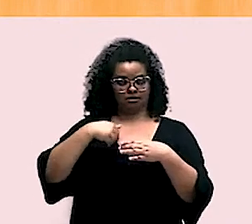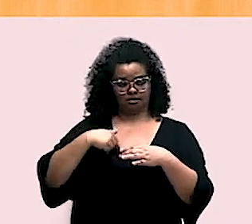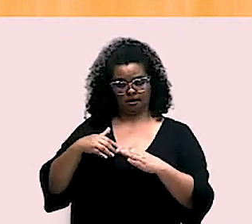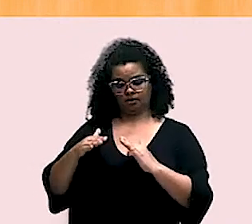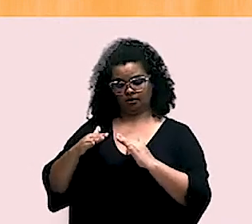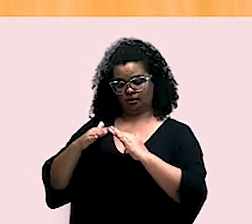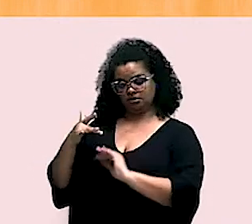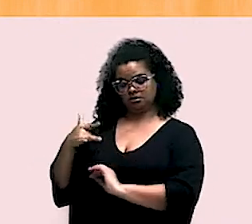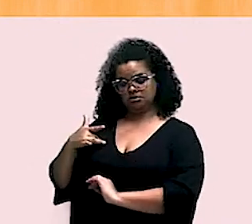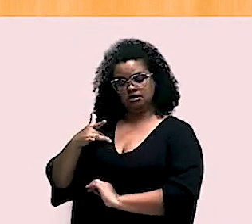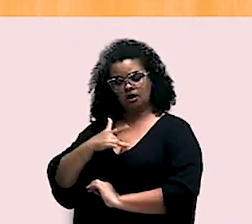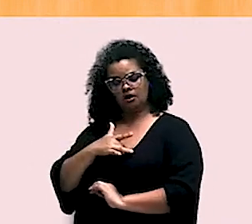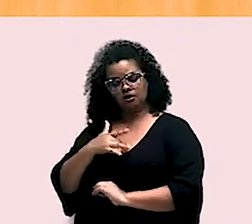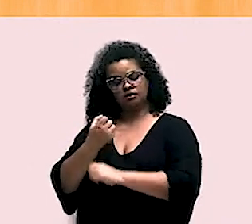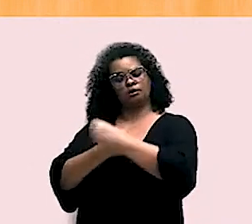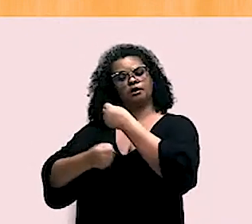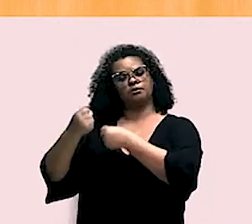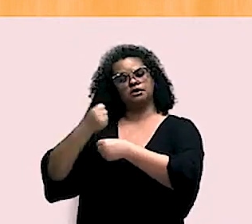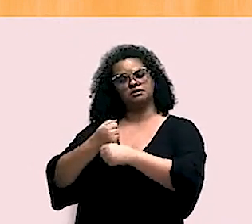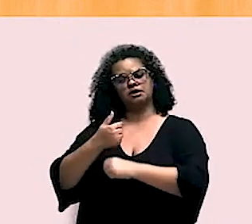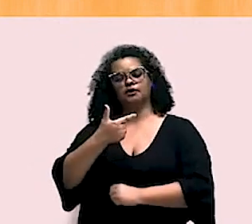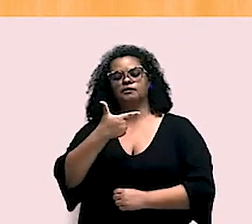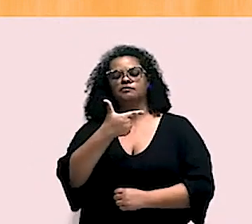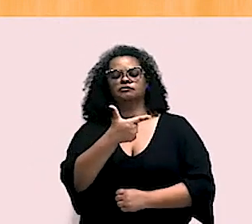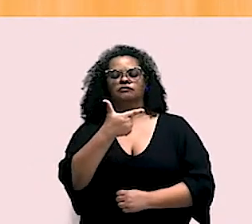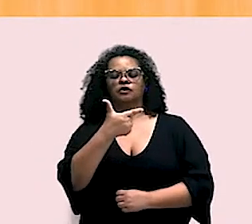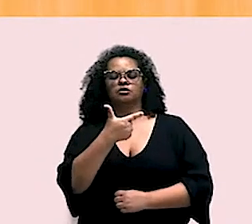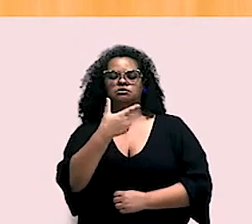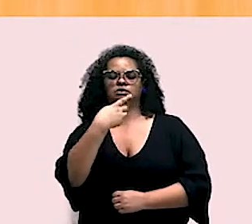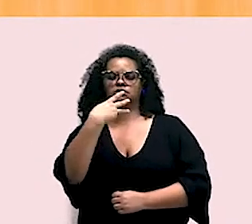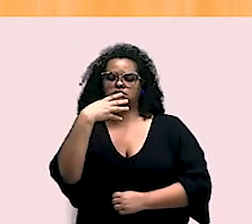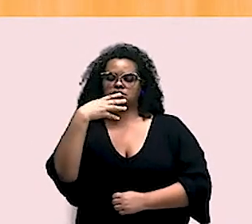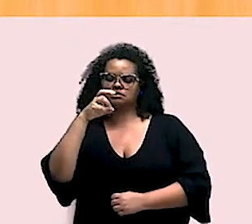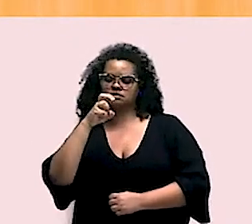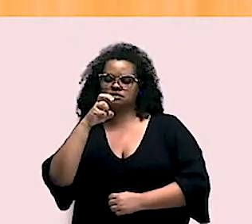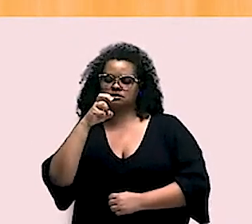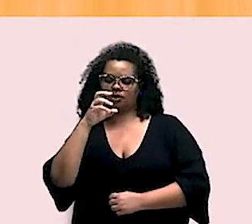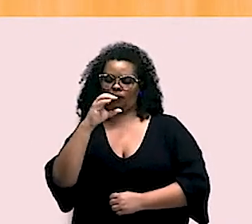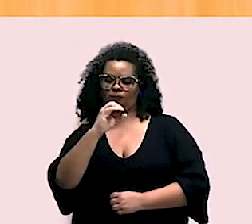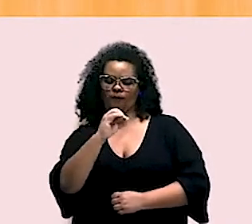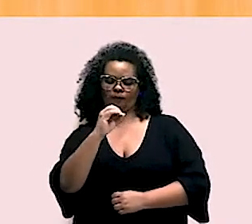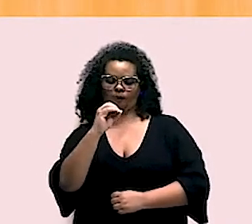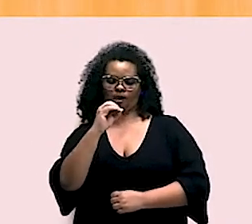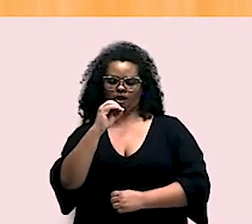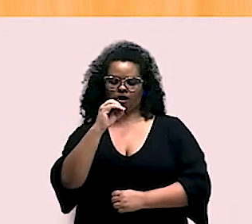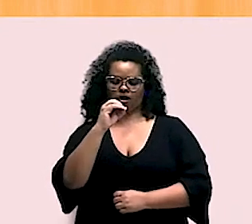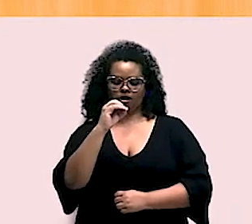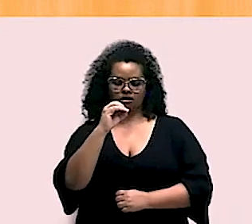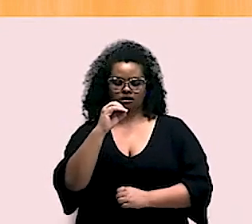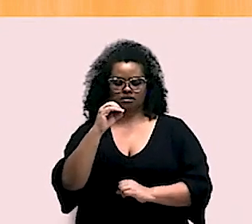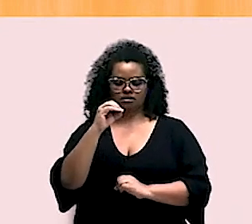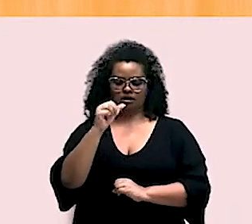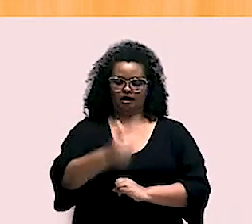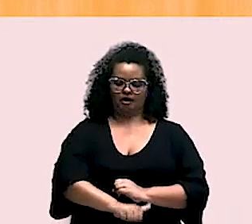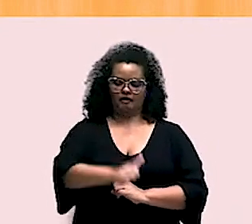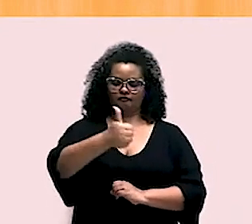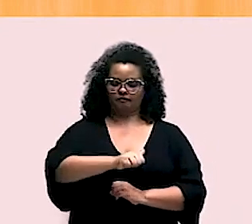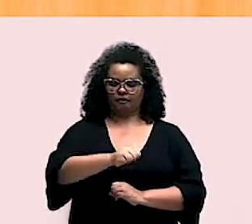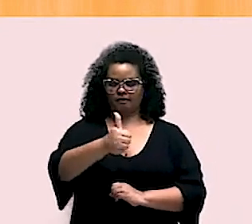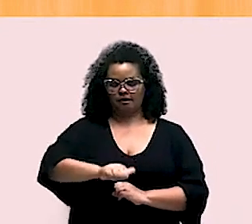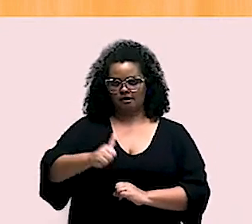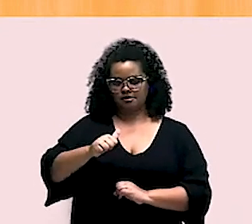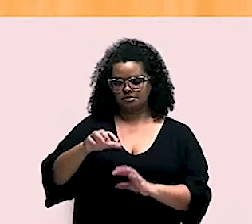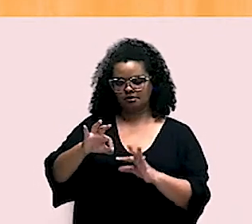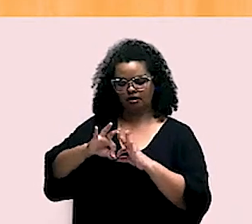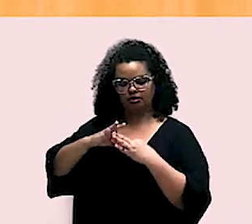o ano passado foi a análise de 2.350 históricos clínicos dos pacientes, ou seja, esse trabalho a gente aprofundou